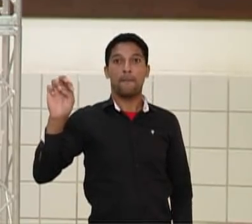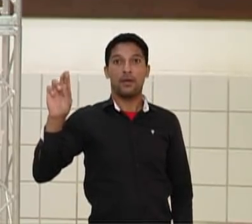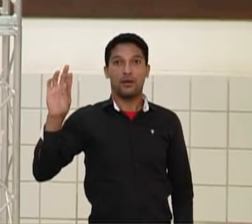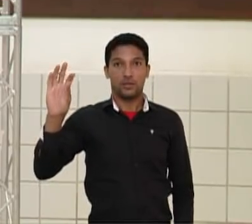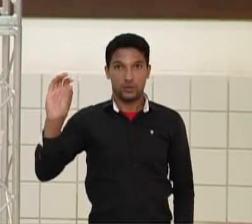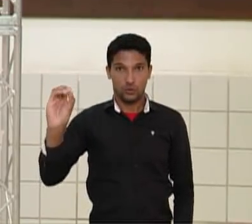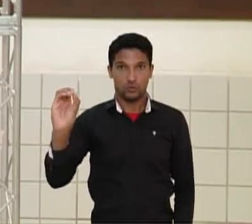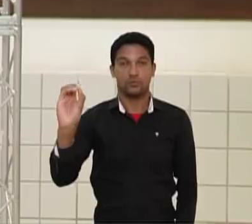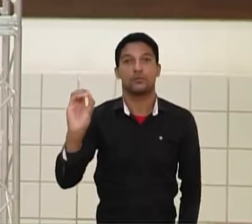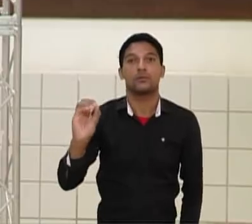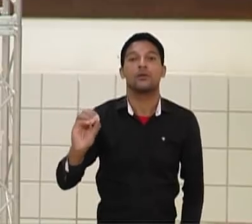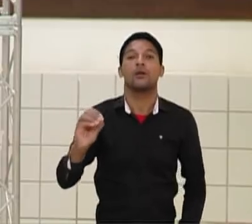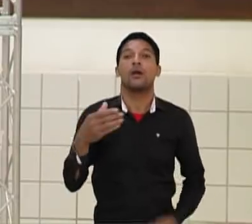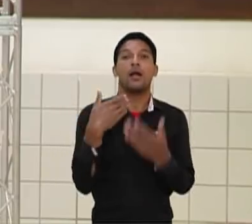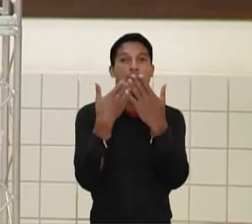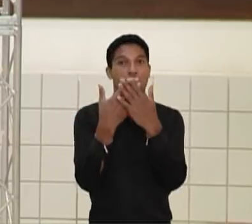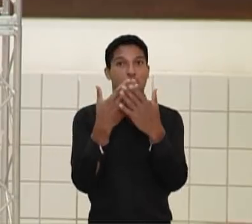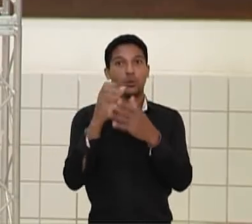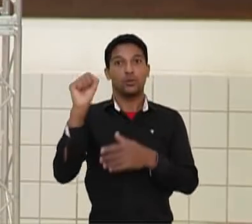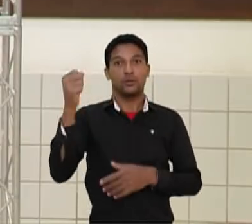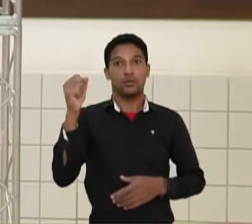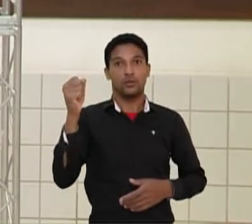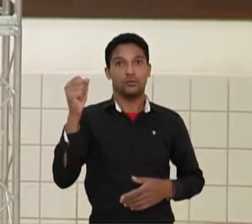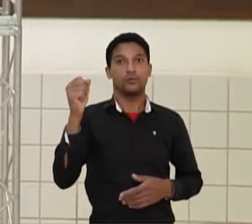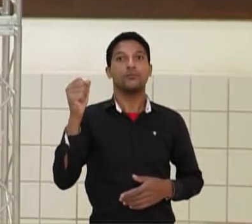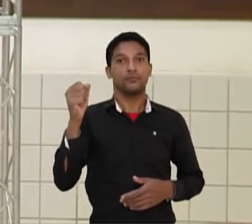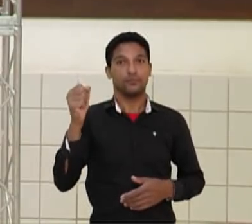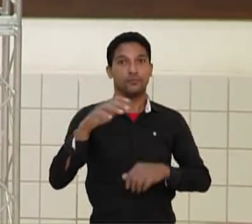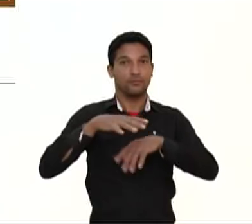gente começar, eu tenho uns recadinhos para você. Dá uma conferida comigo.